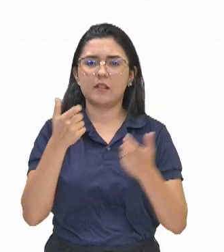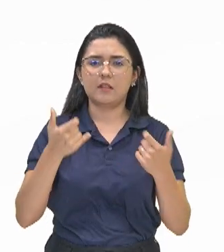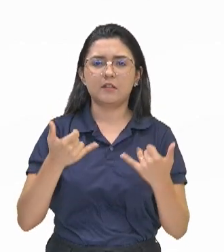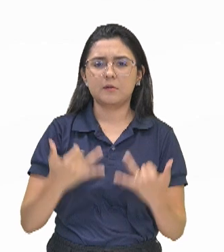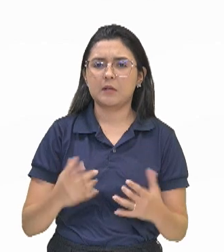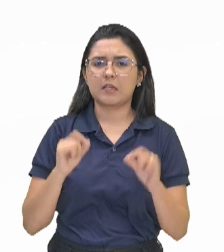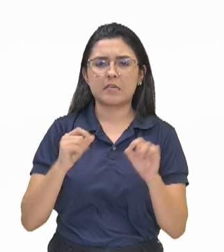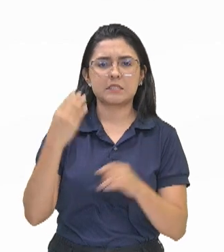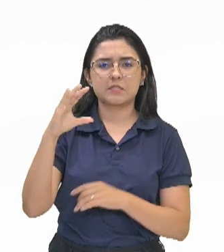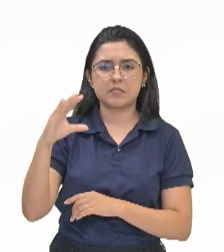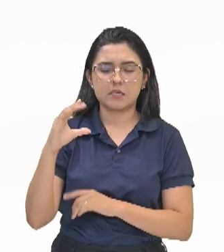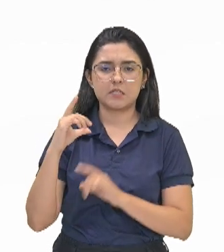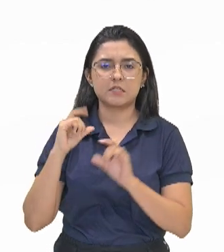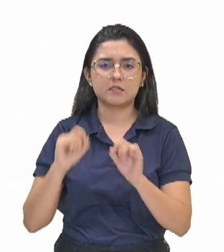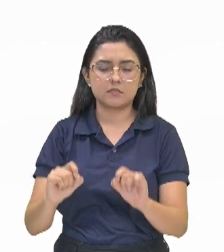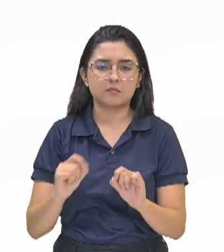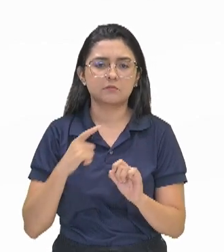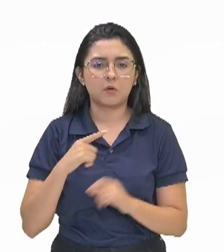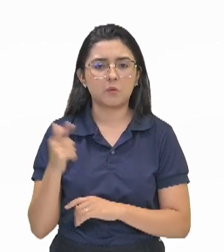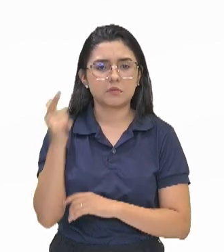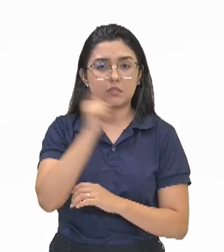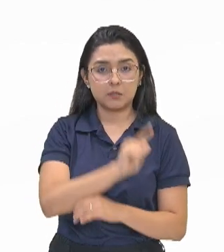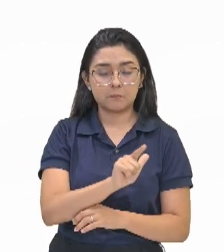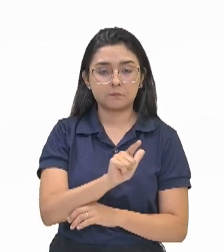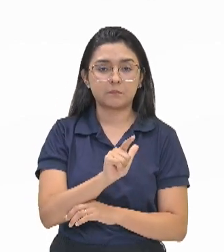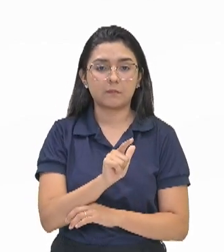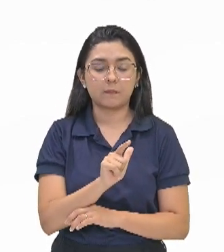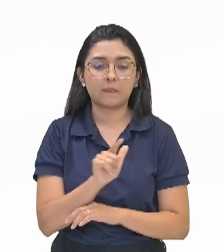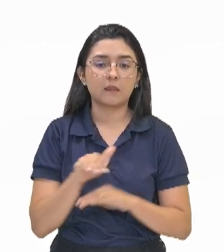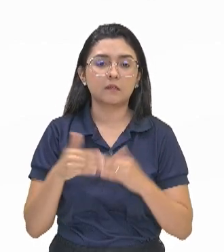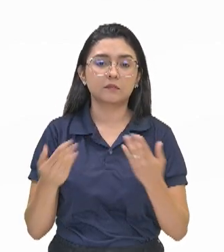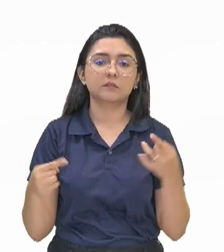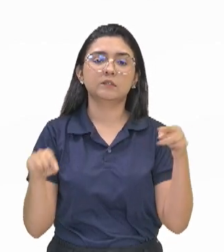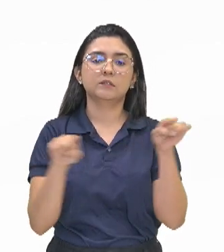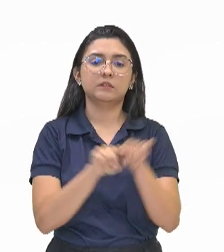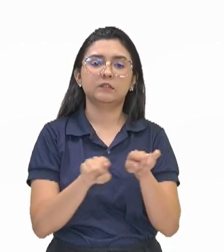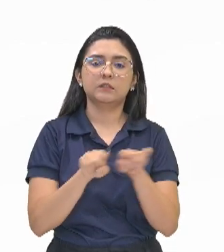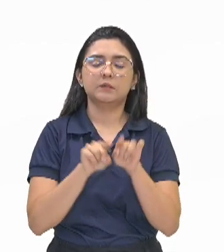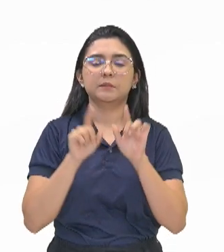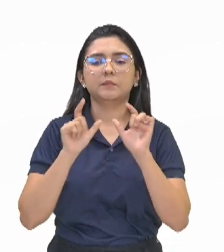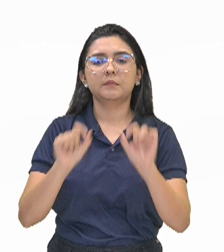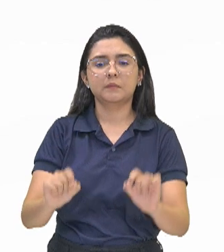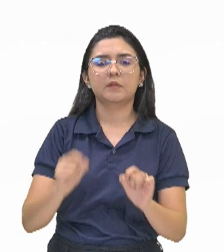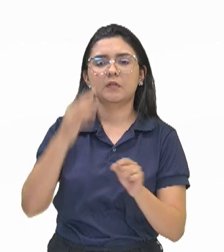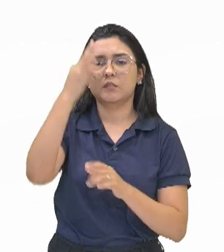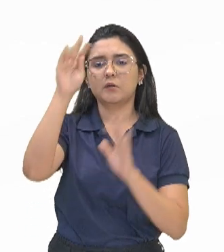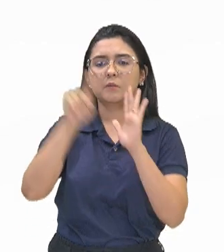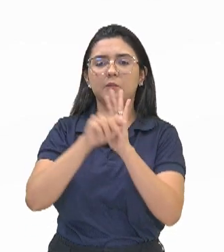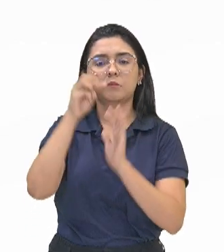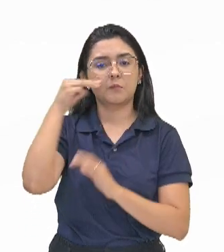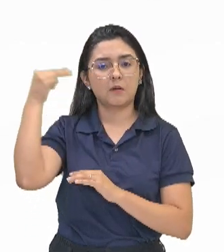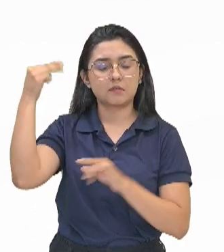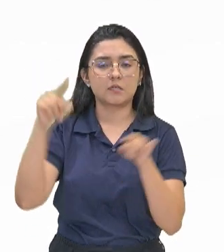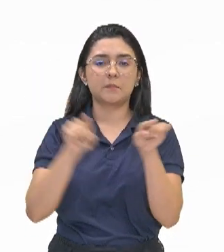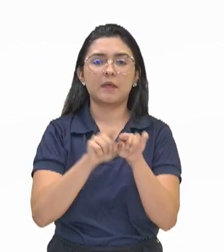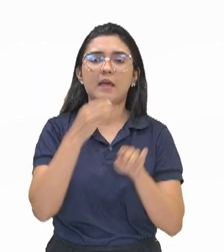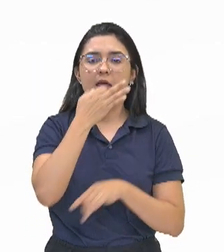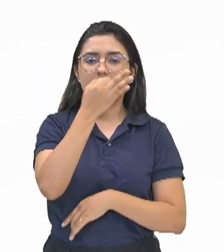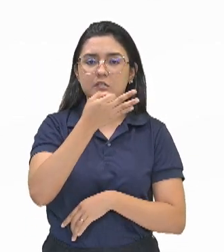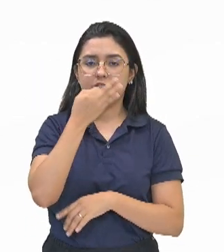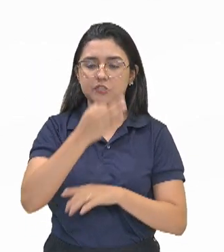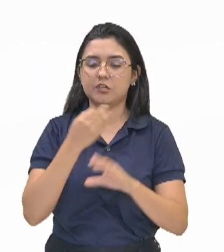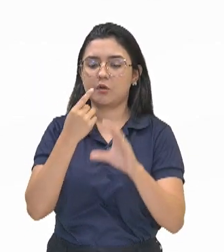também rever o pensamento marxista e a sua crítica, né, ao capitalismo. Então essa